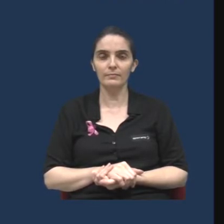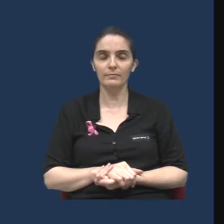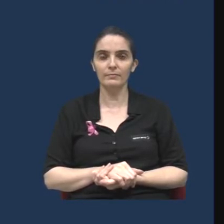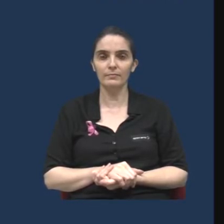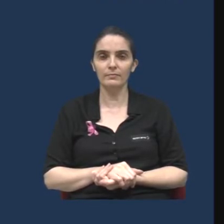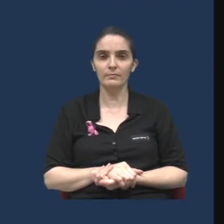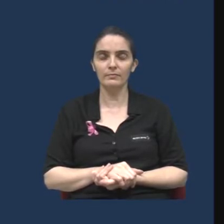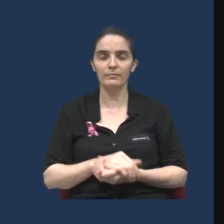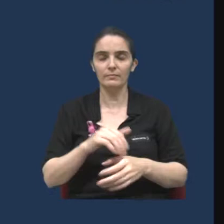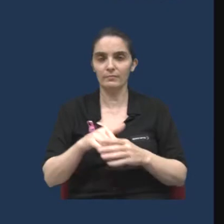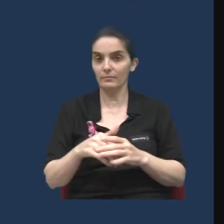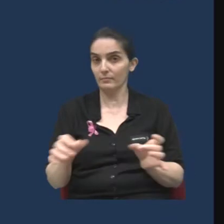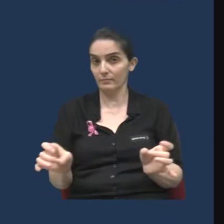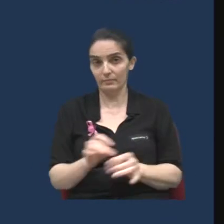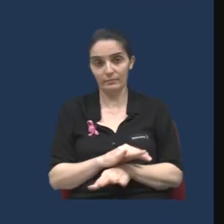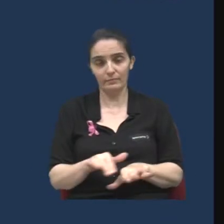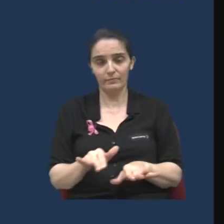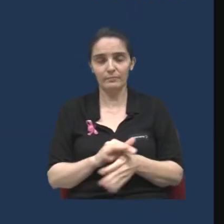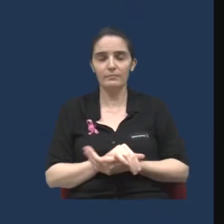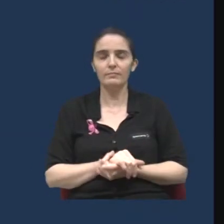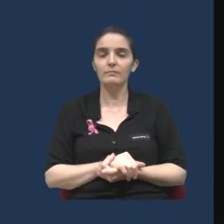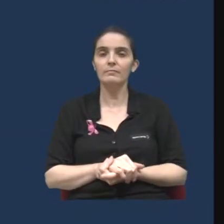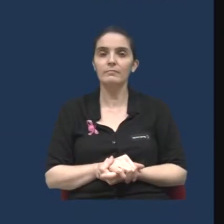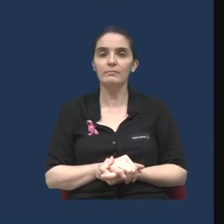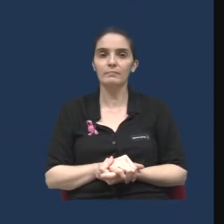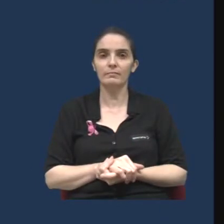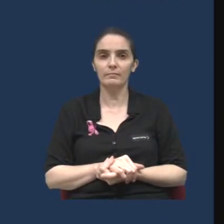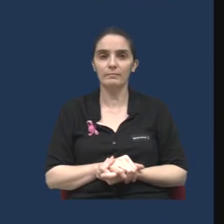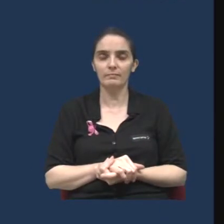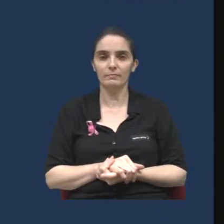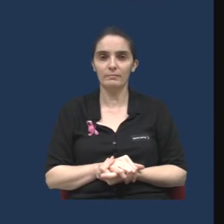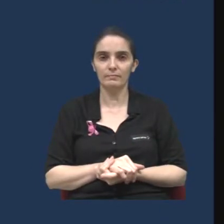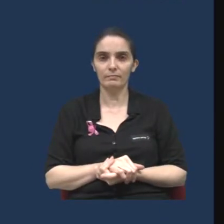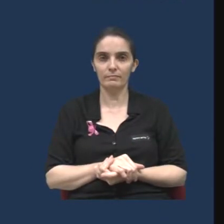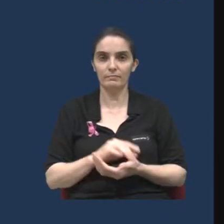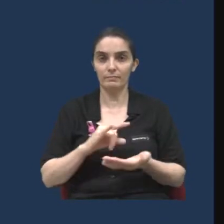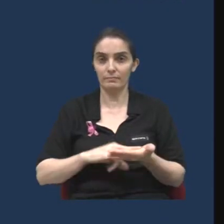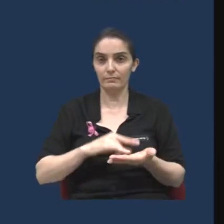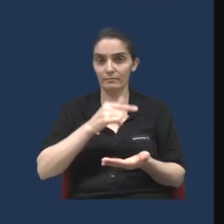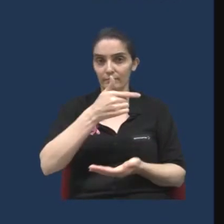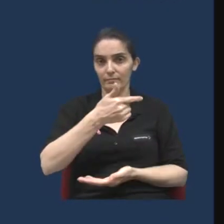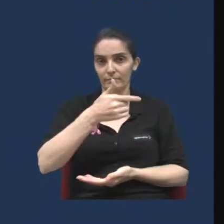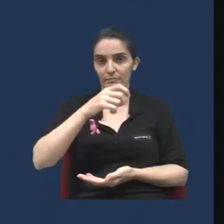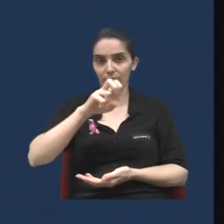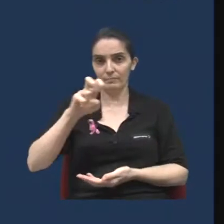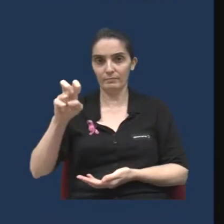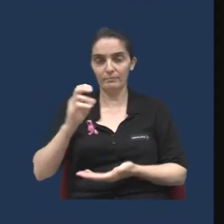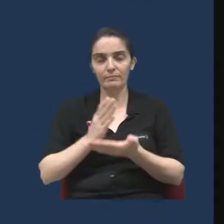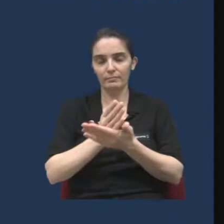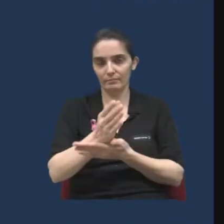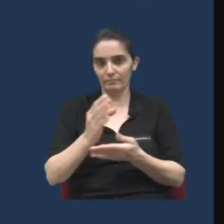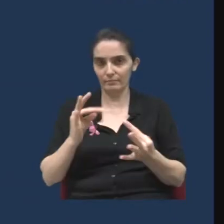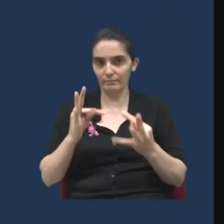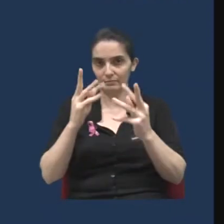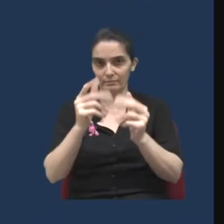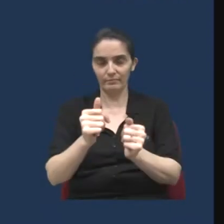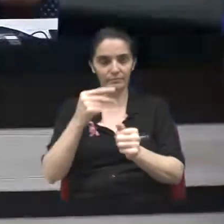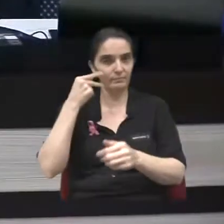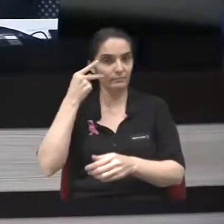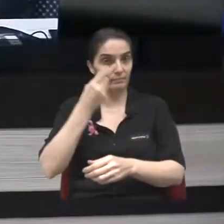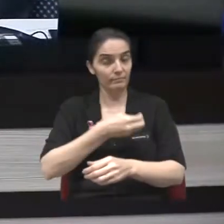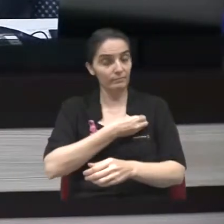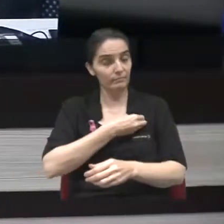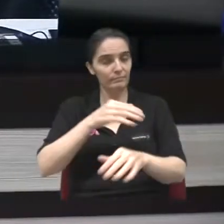Está encerrada a votação. A moção 255/19 foi aprovada por todos os vereadores presentes no